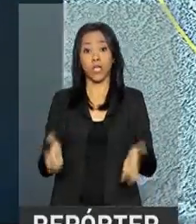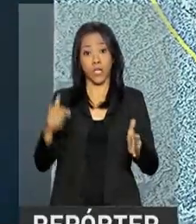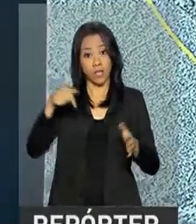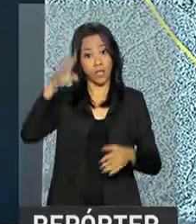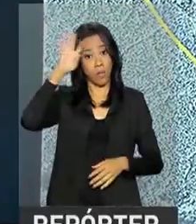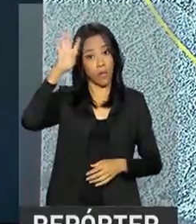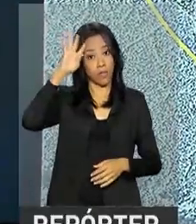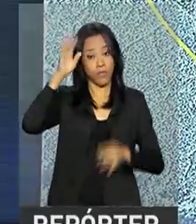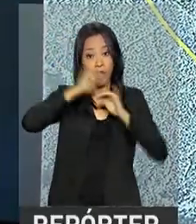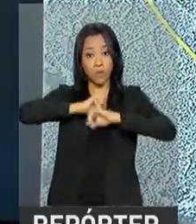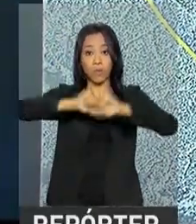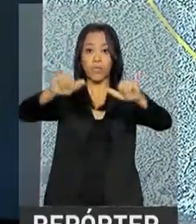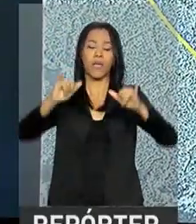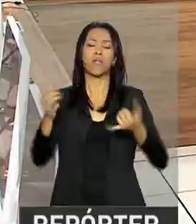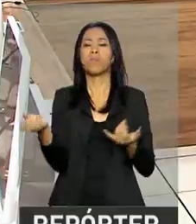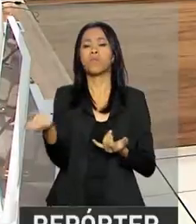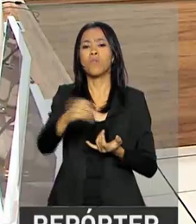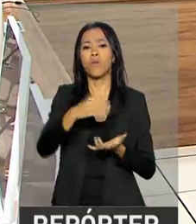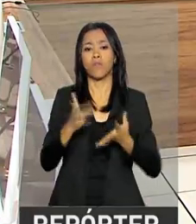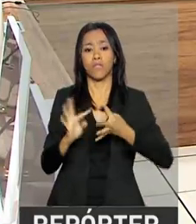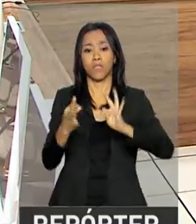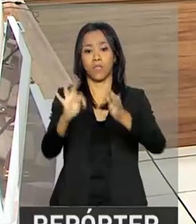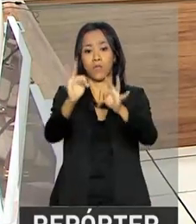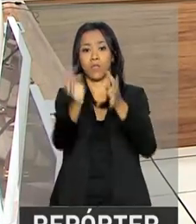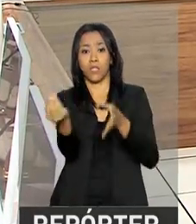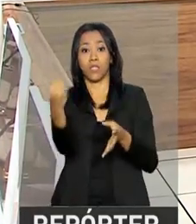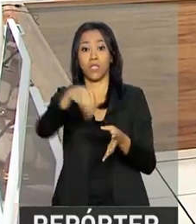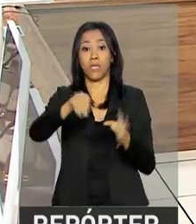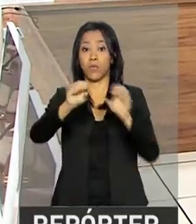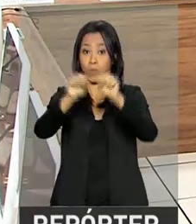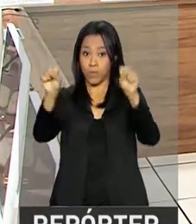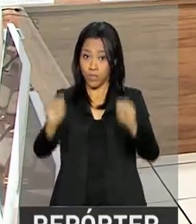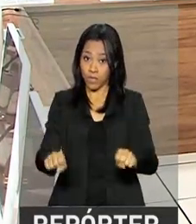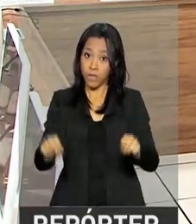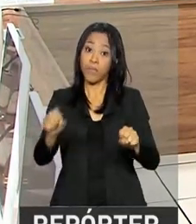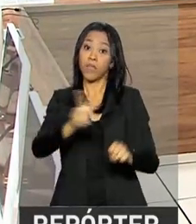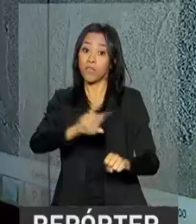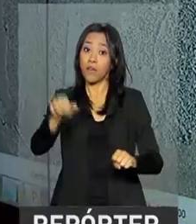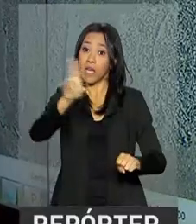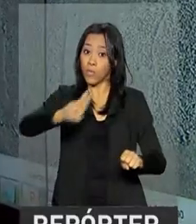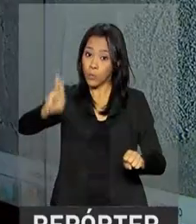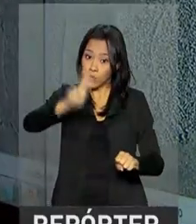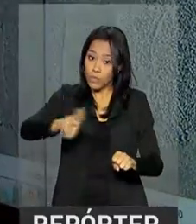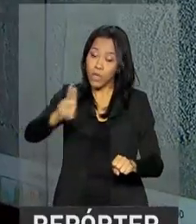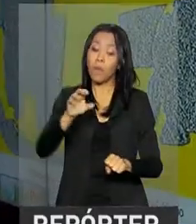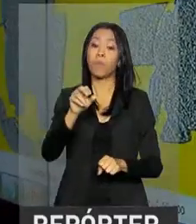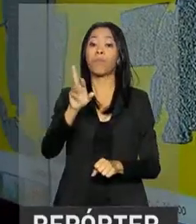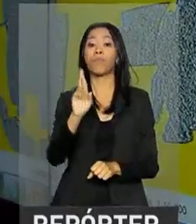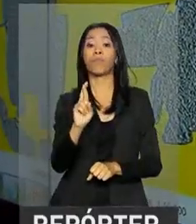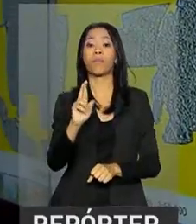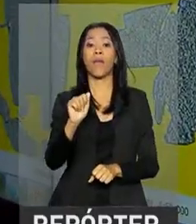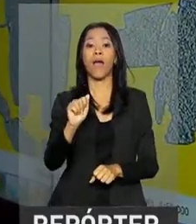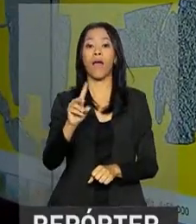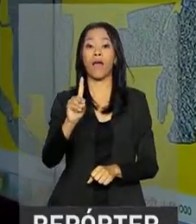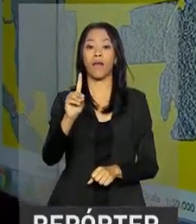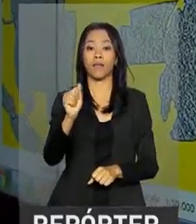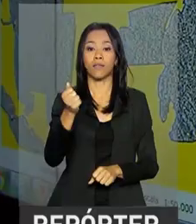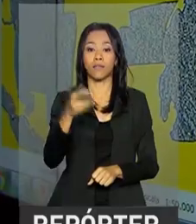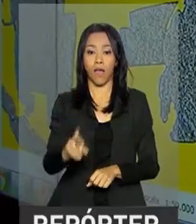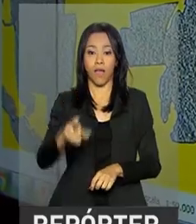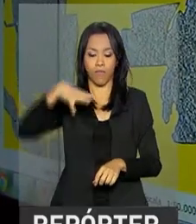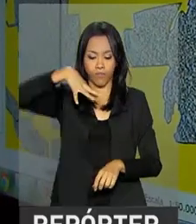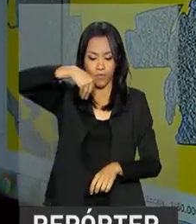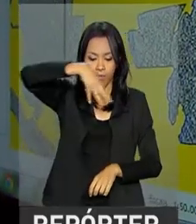uma modernização do sistema que agora vai utilizar dados de radares mais sensíveis a nova ferramenta vai permitir a obtenção de imagens